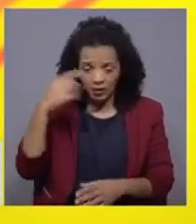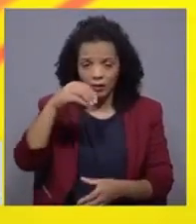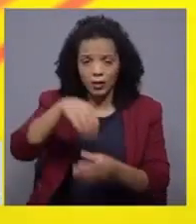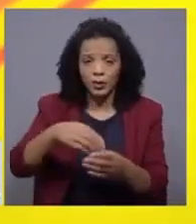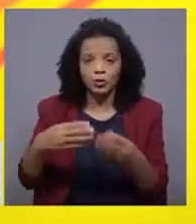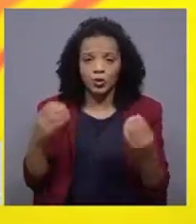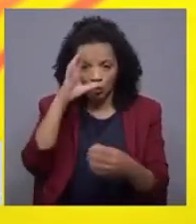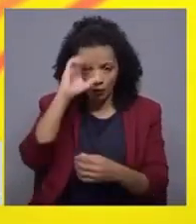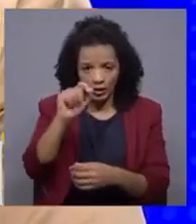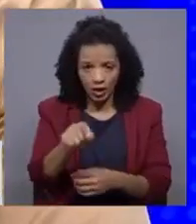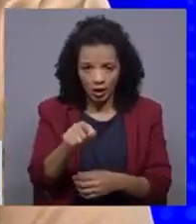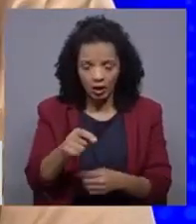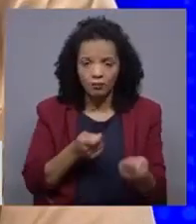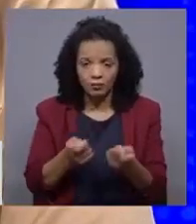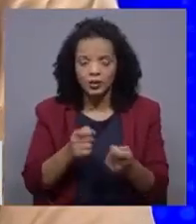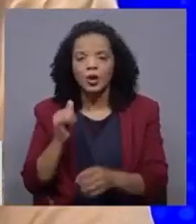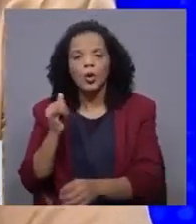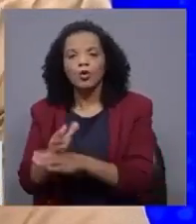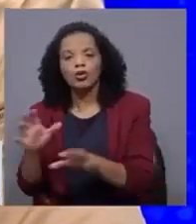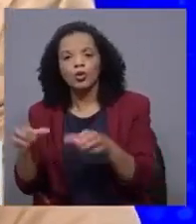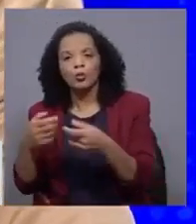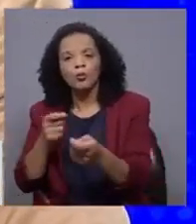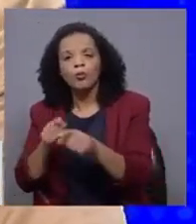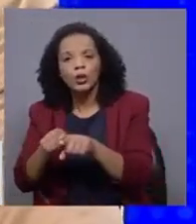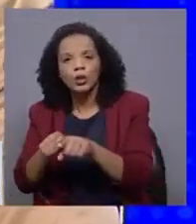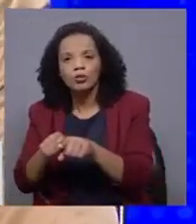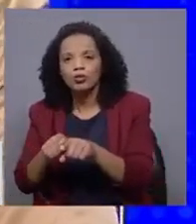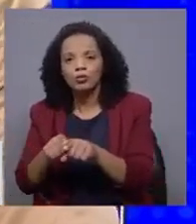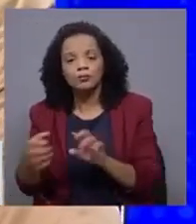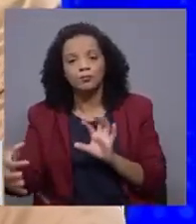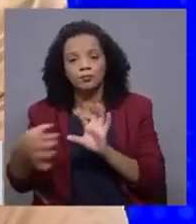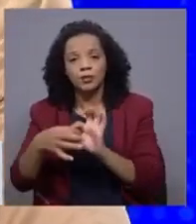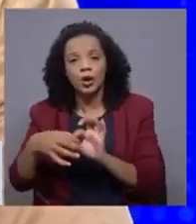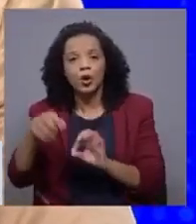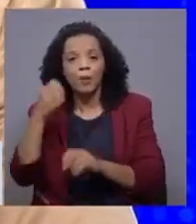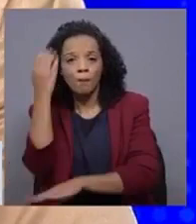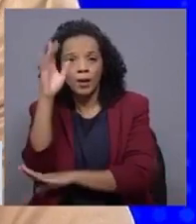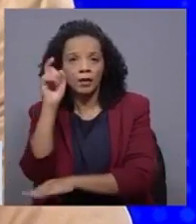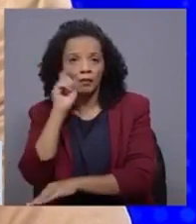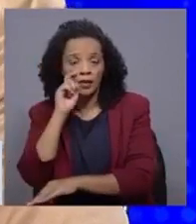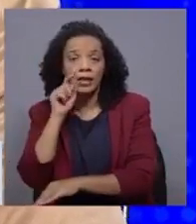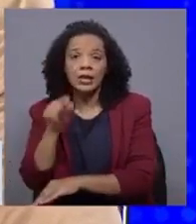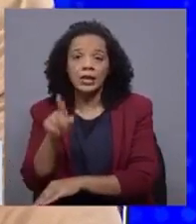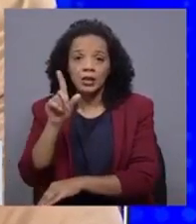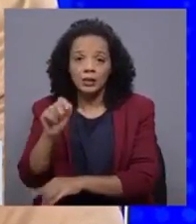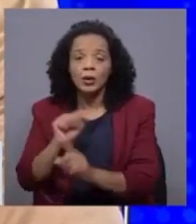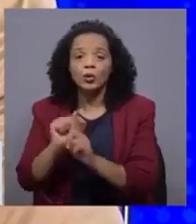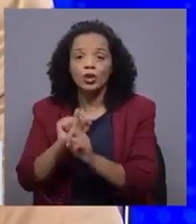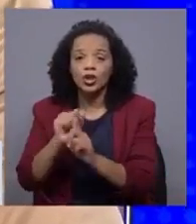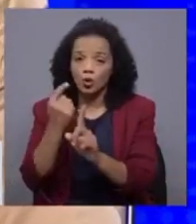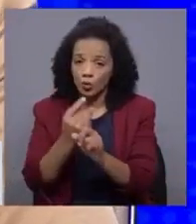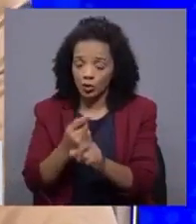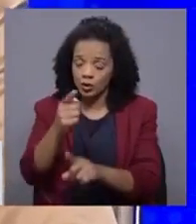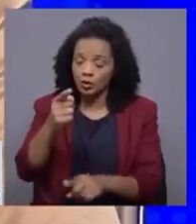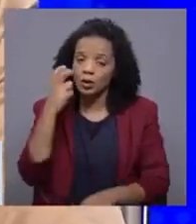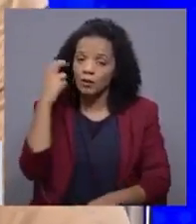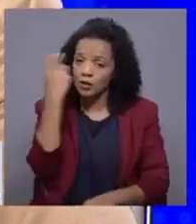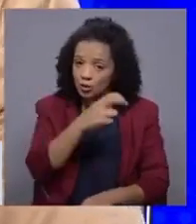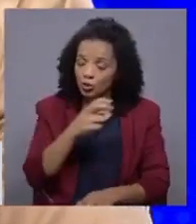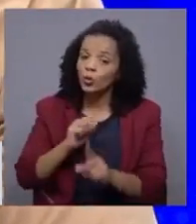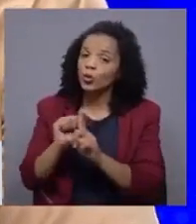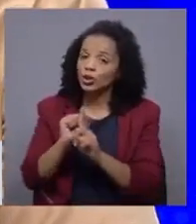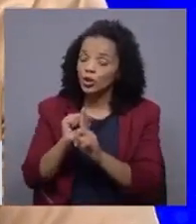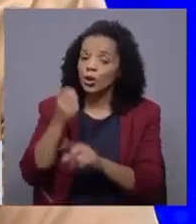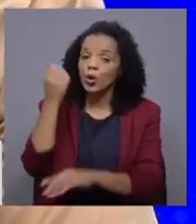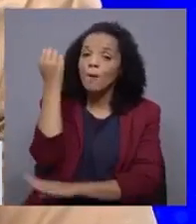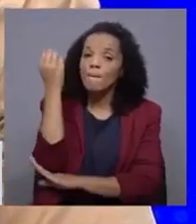de uma solução governativa? Teria que ser as outras forças políticas a virem ao encontro daquilo que o PAN defende. Bom, e aqui, deixe-me só corrigir uma coisa que o Francisco... Sim, não, mas deixe-me só corrigir.